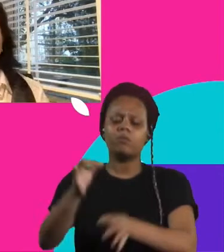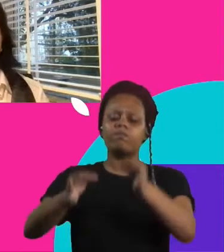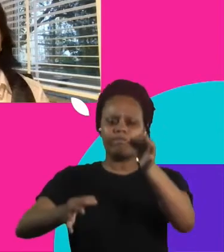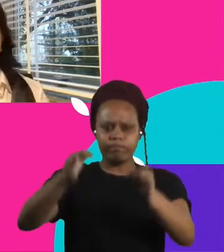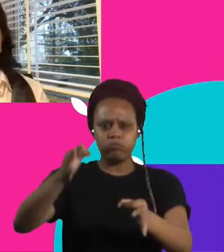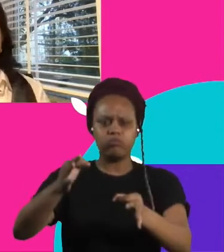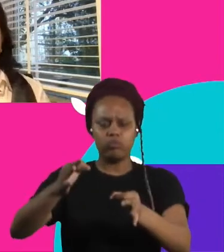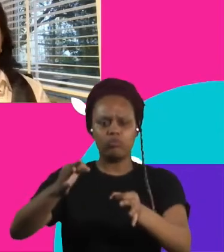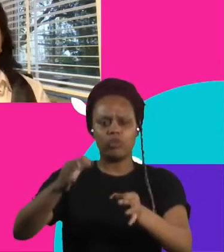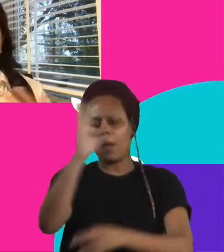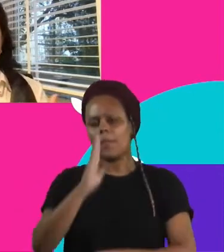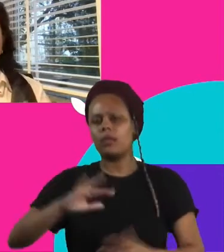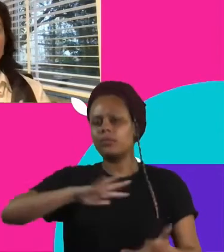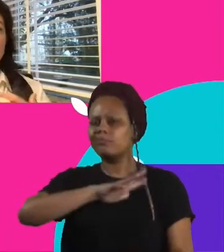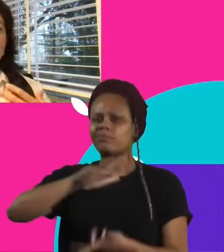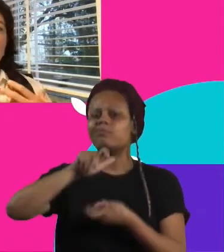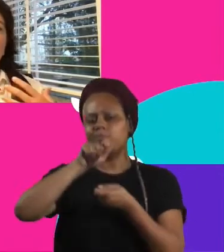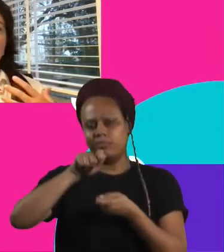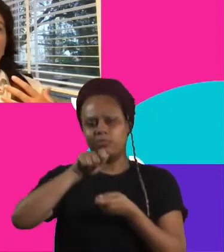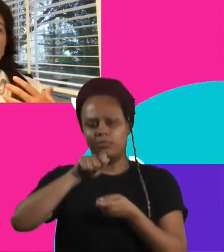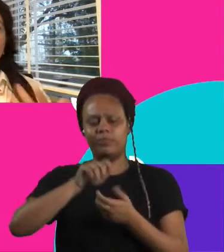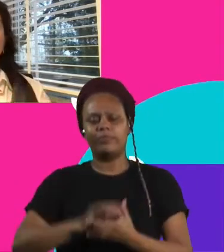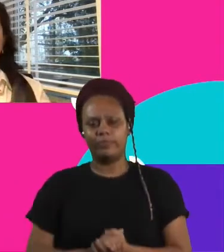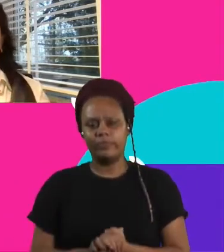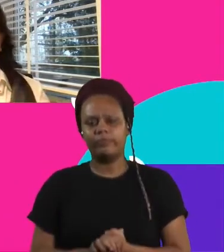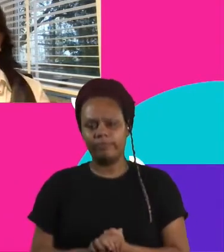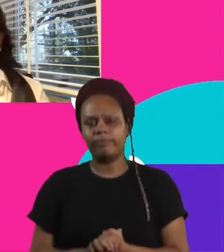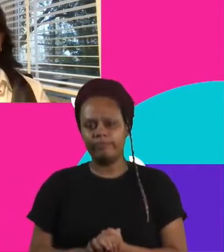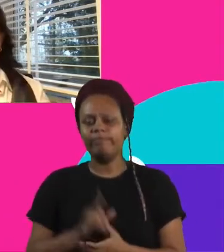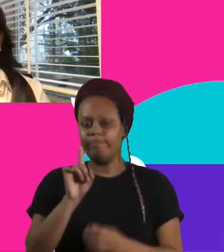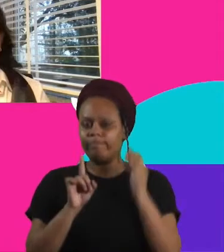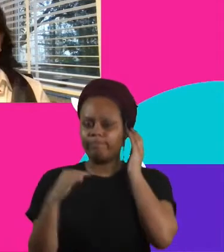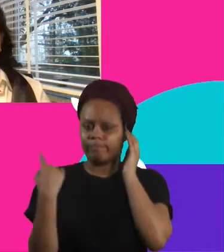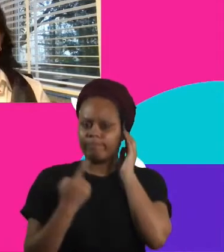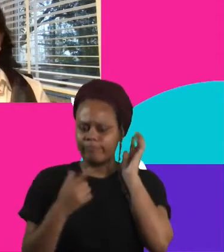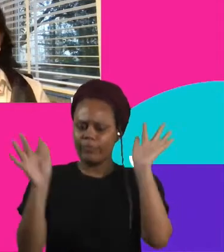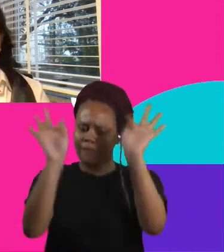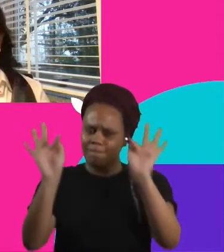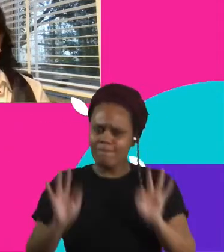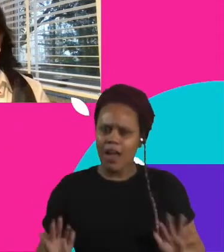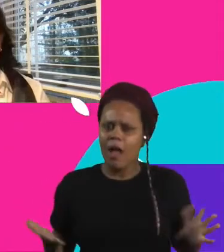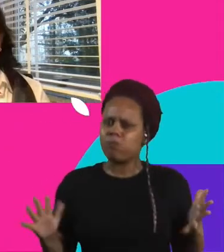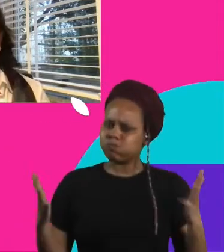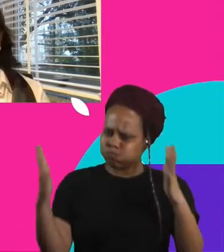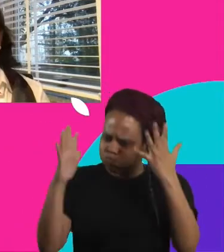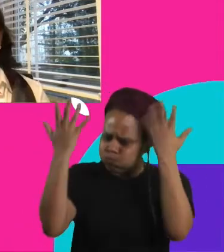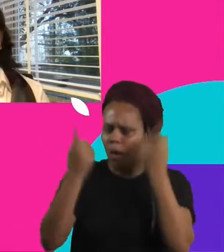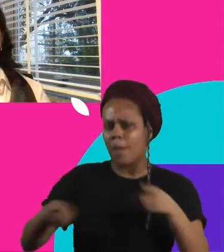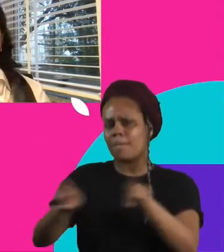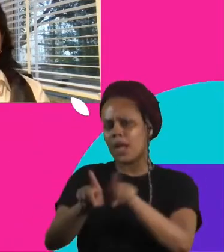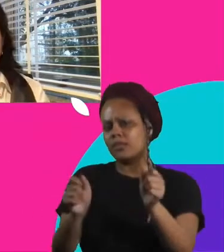mais sustentável. E com isso, assim, acho que é com muita alegria que a gente celebra aqui essa parceria com o